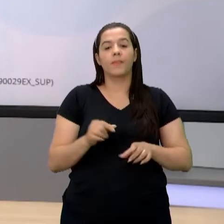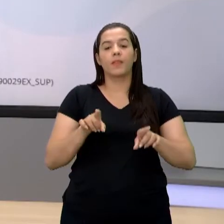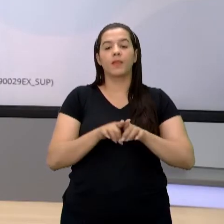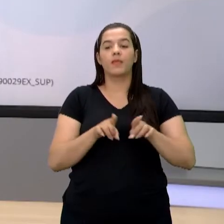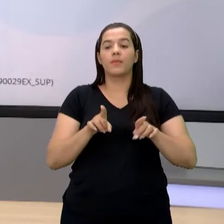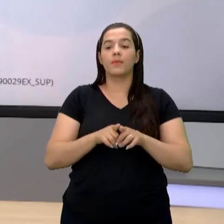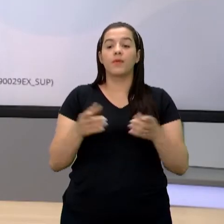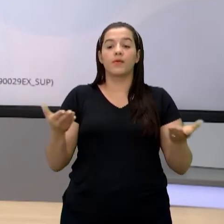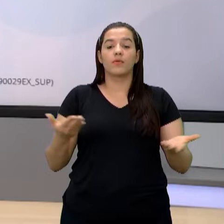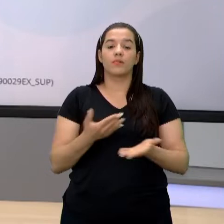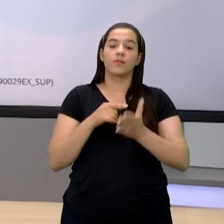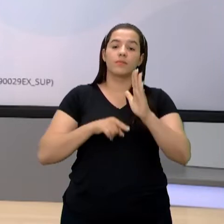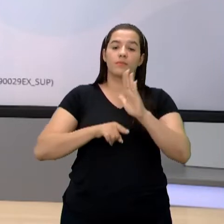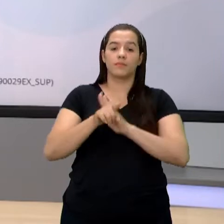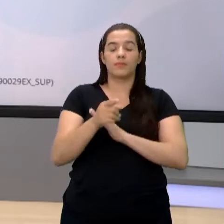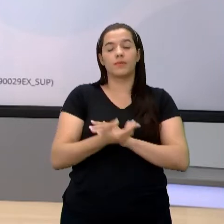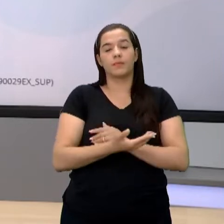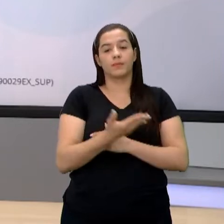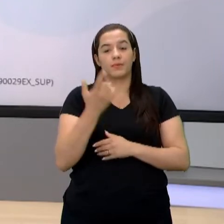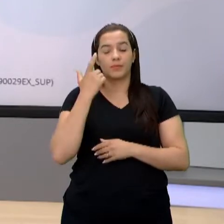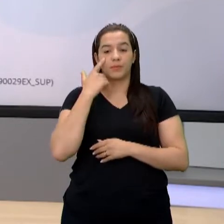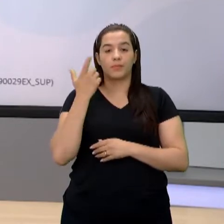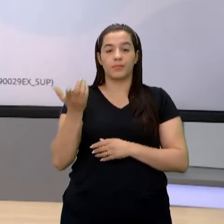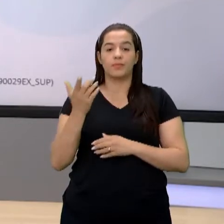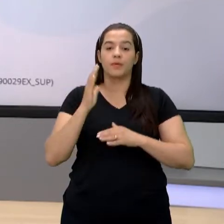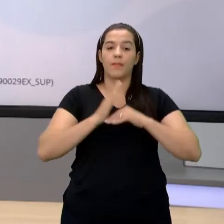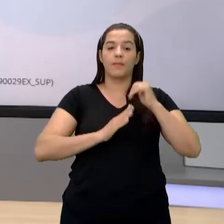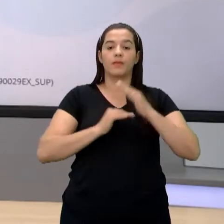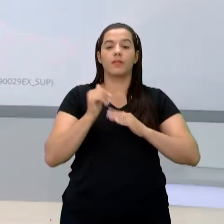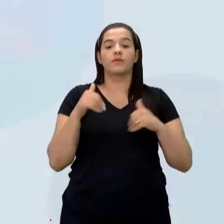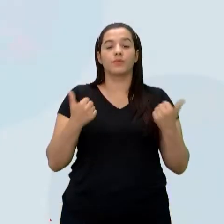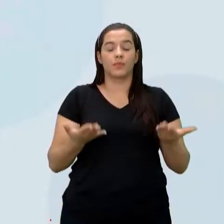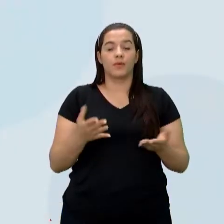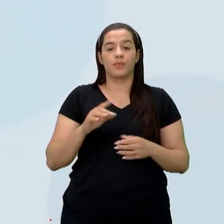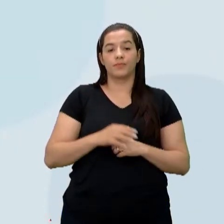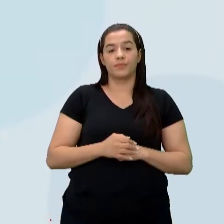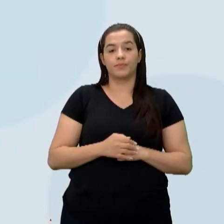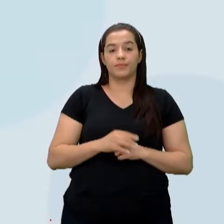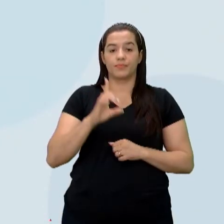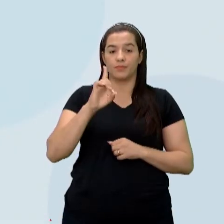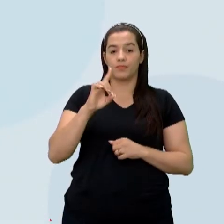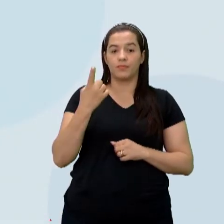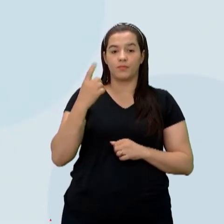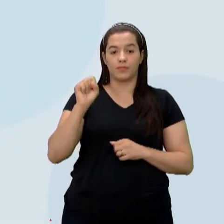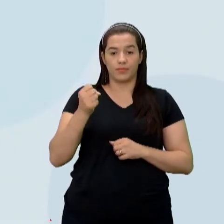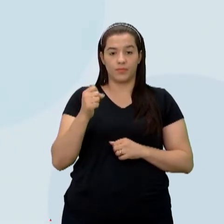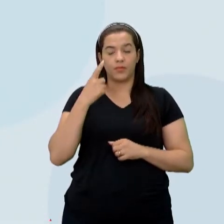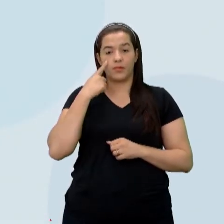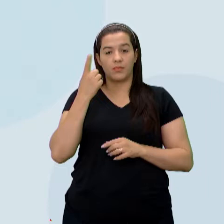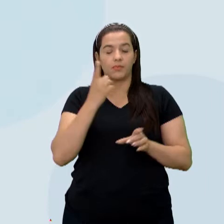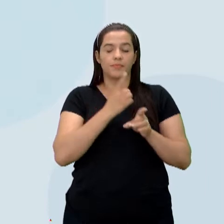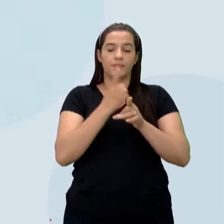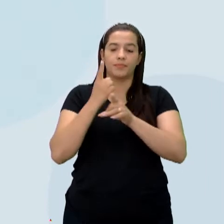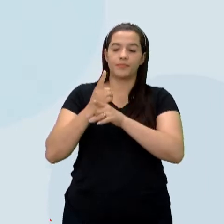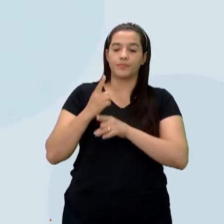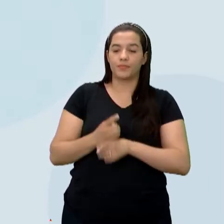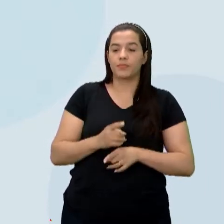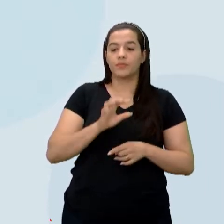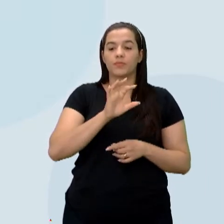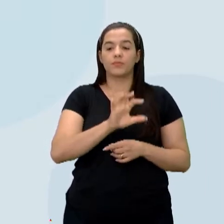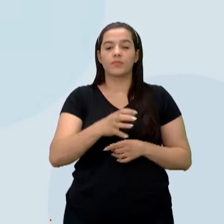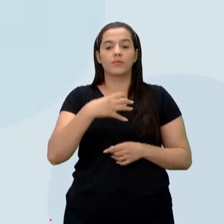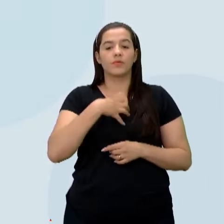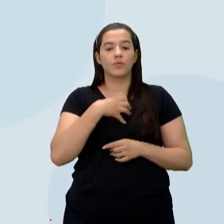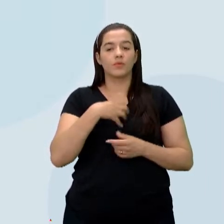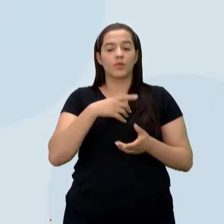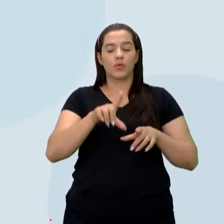primeira perguntinha aí. Então, vamos ver qual é a habilidade, ó. Reconhecer o efeito de sentido decorrente